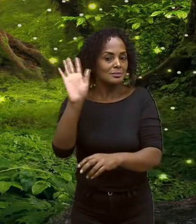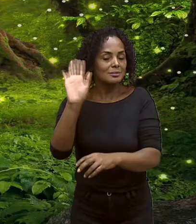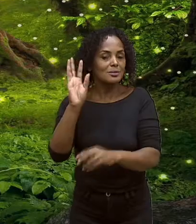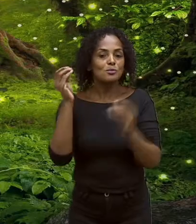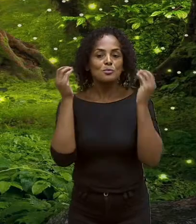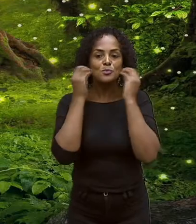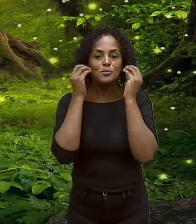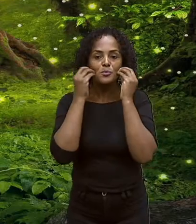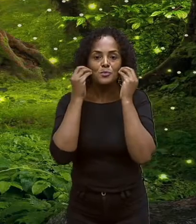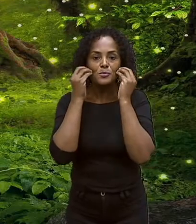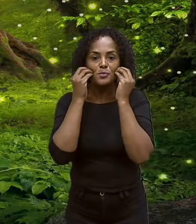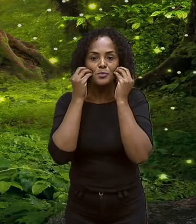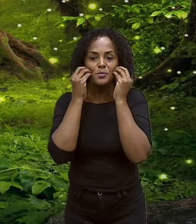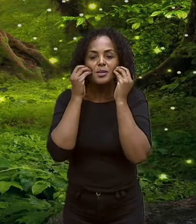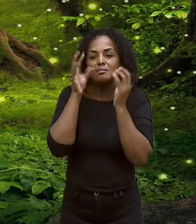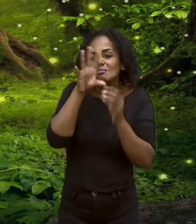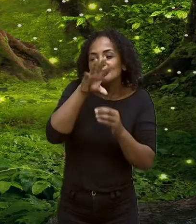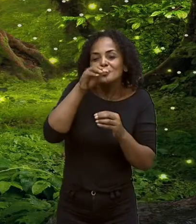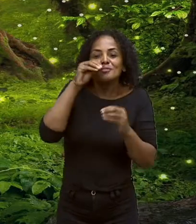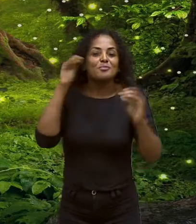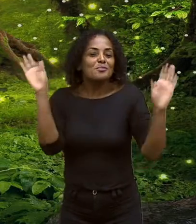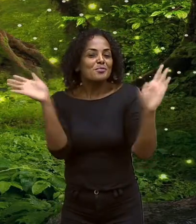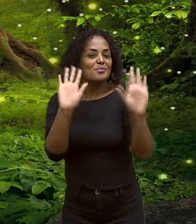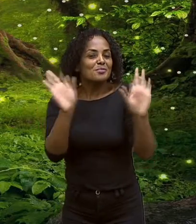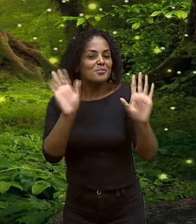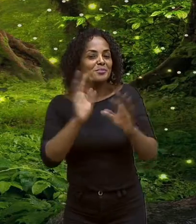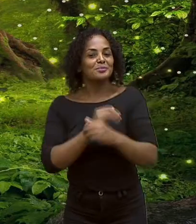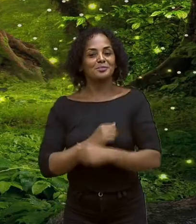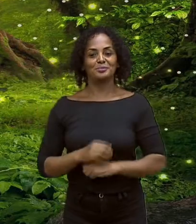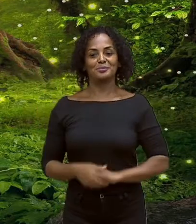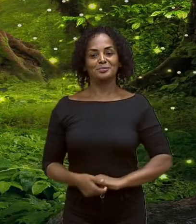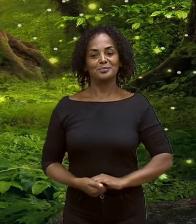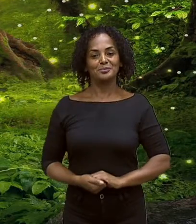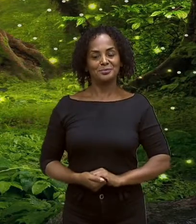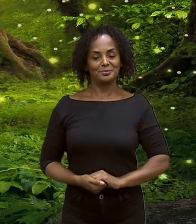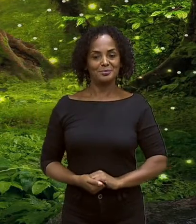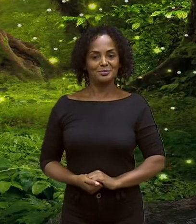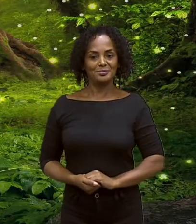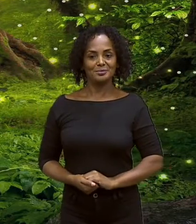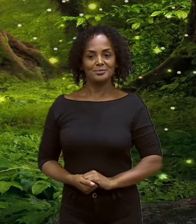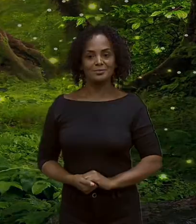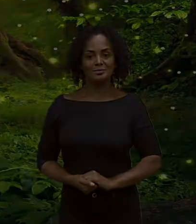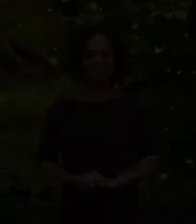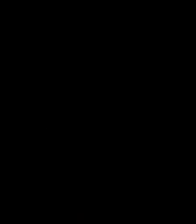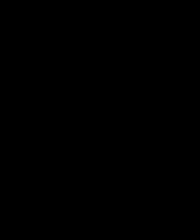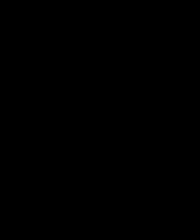Um beijo e um cheiro, meus amores. Tchau!